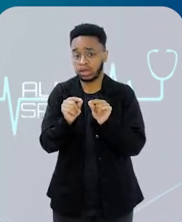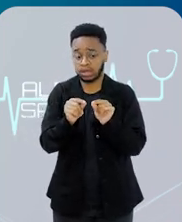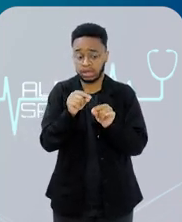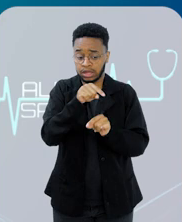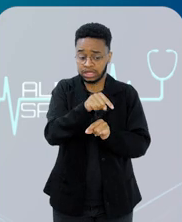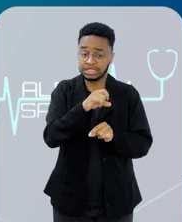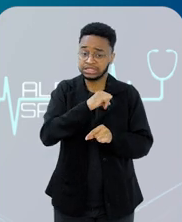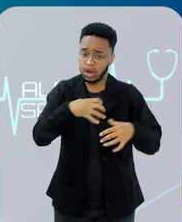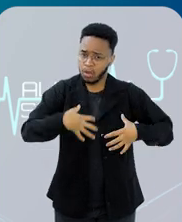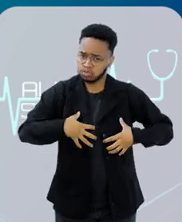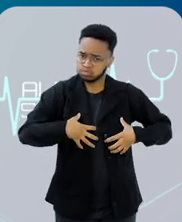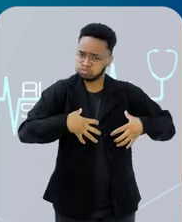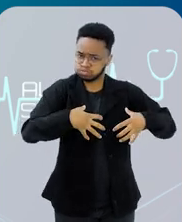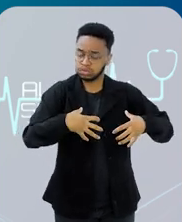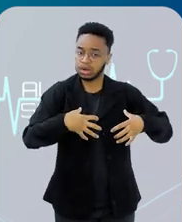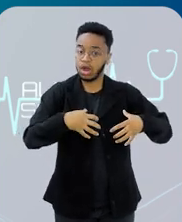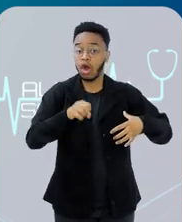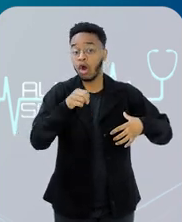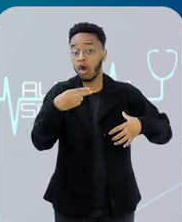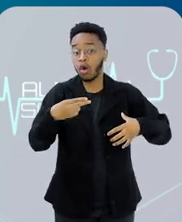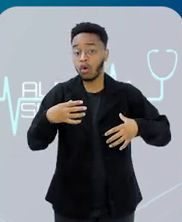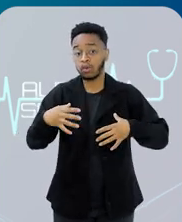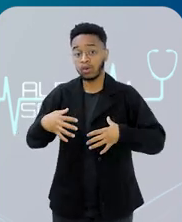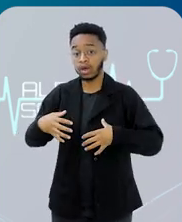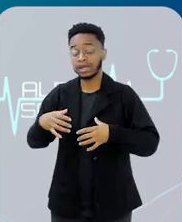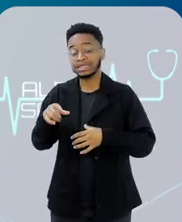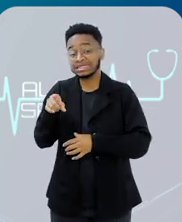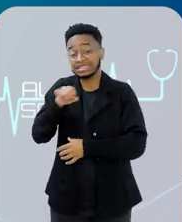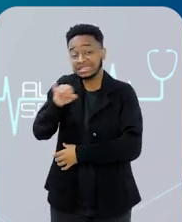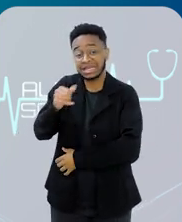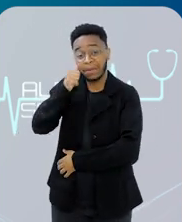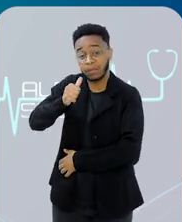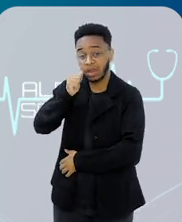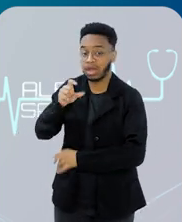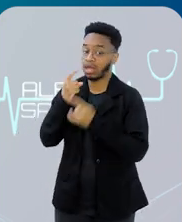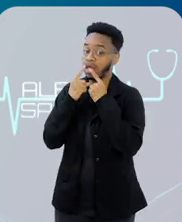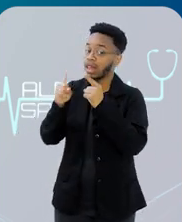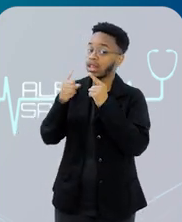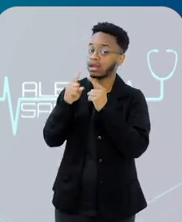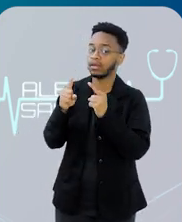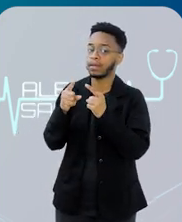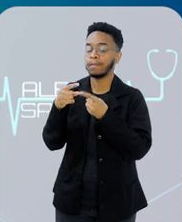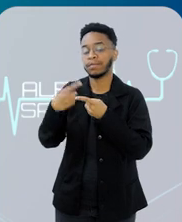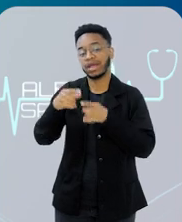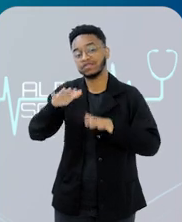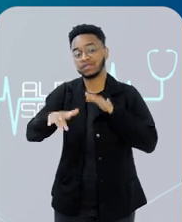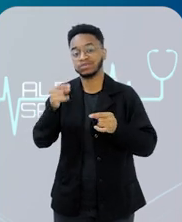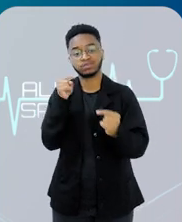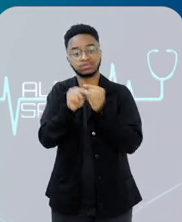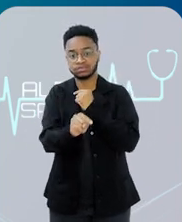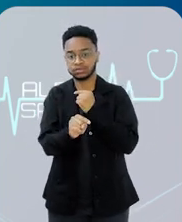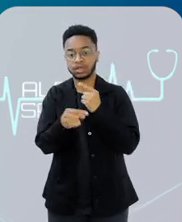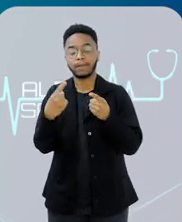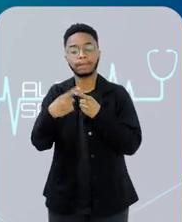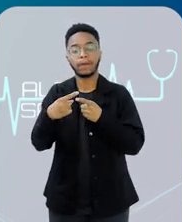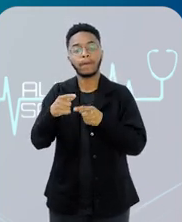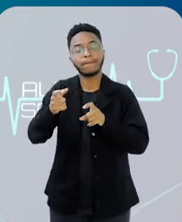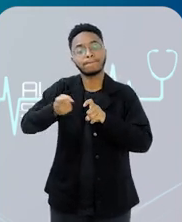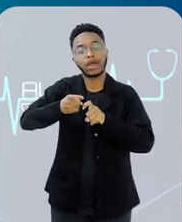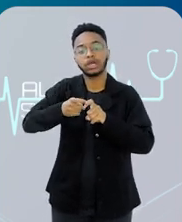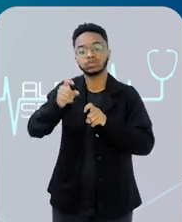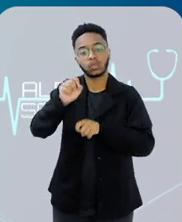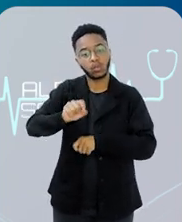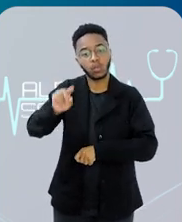entre o que é o volume aumentado e o que é a queixa da paciente. O médico, ele se utiliza